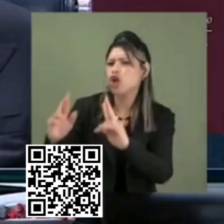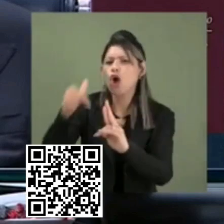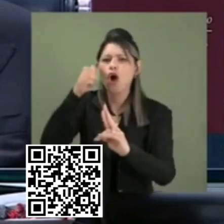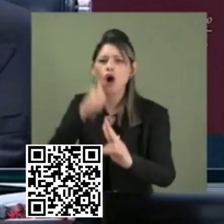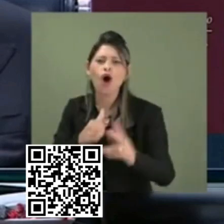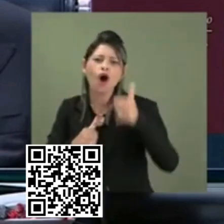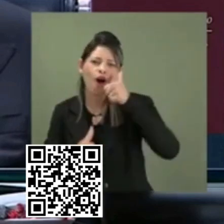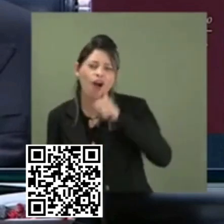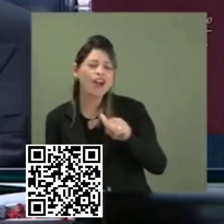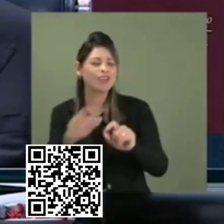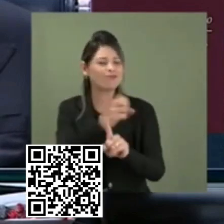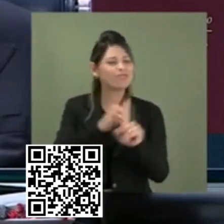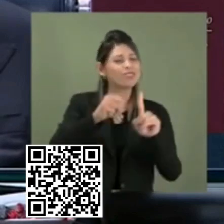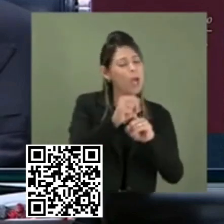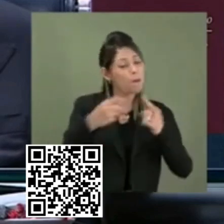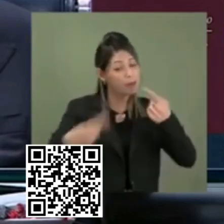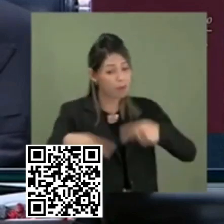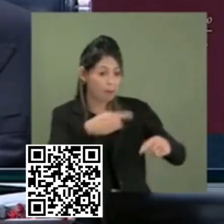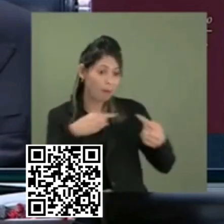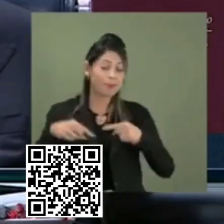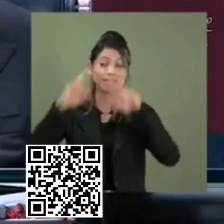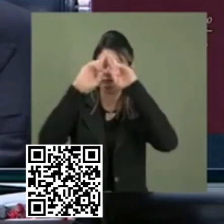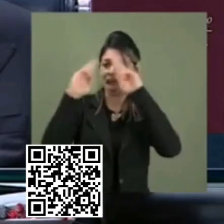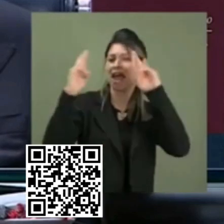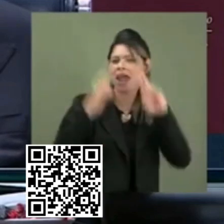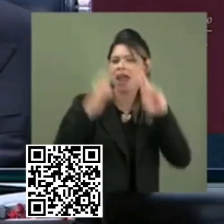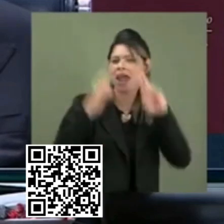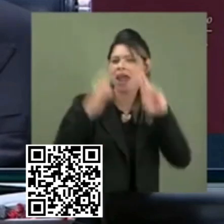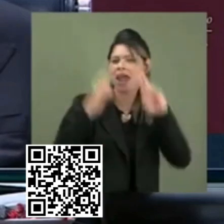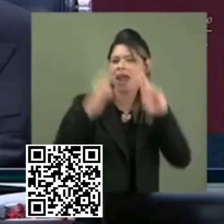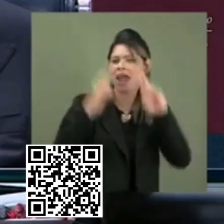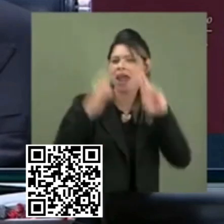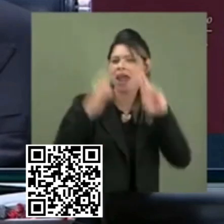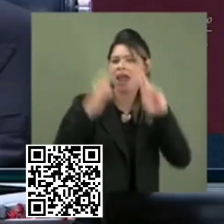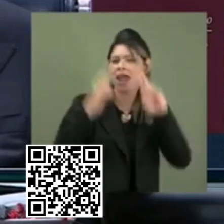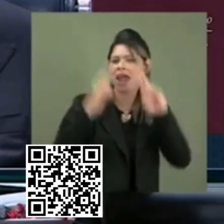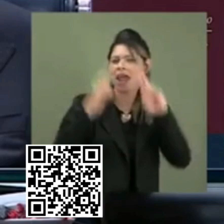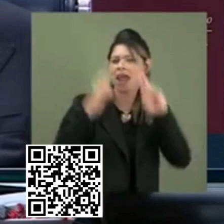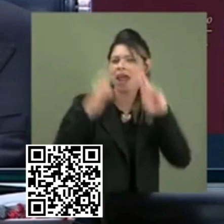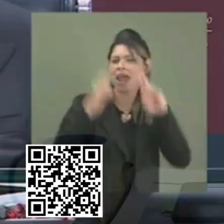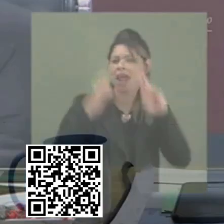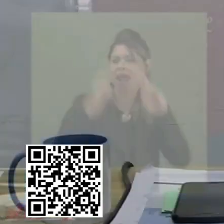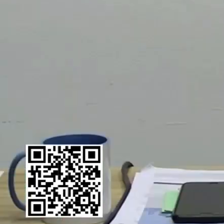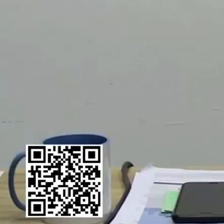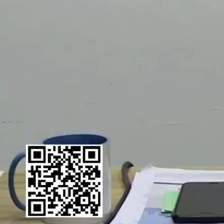debate político respeitoso e saudável.